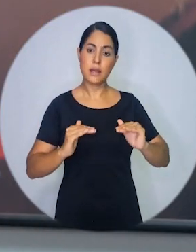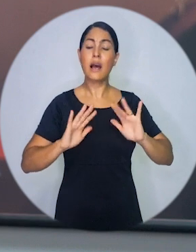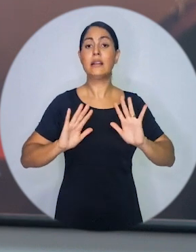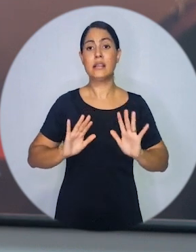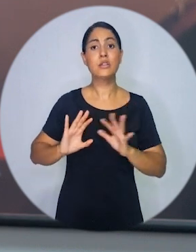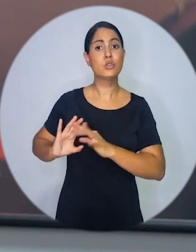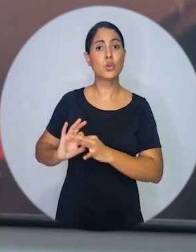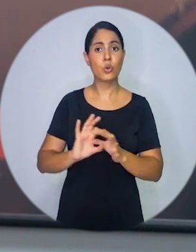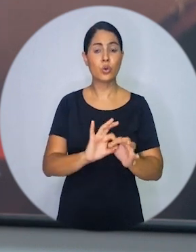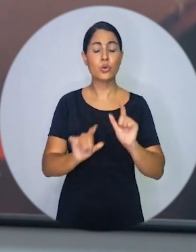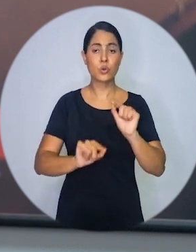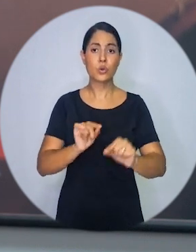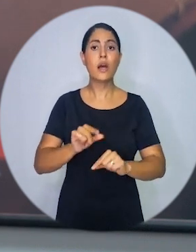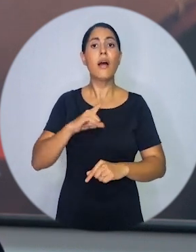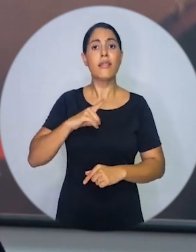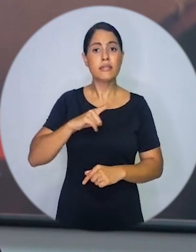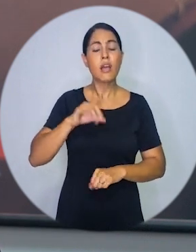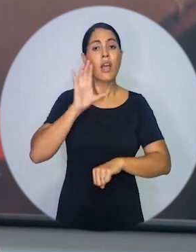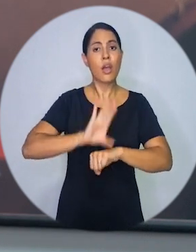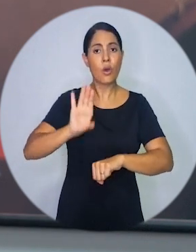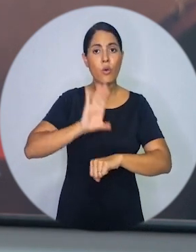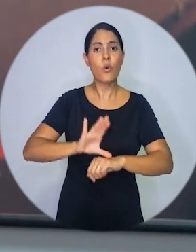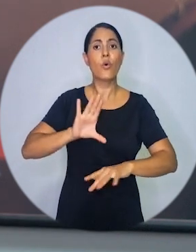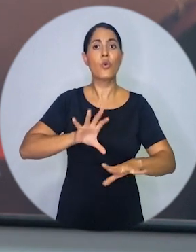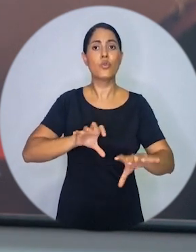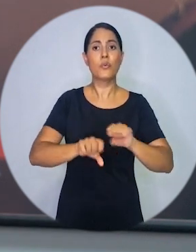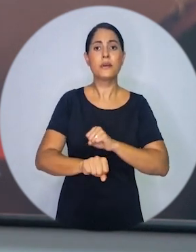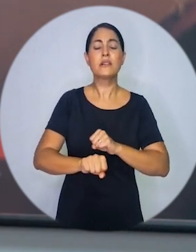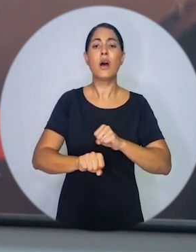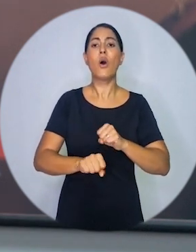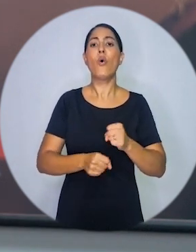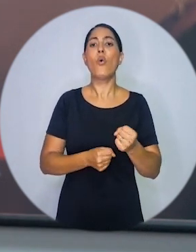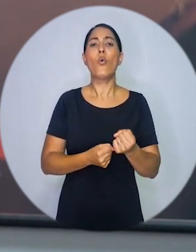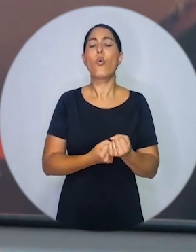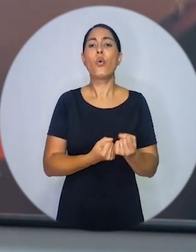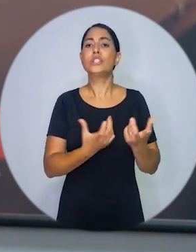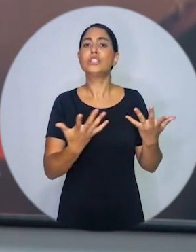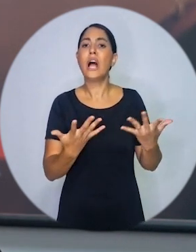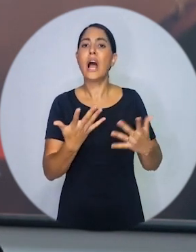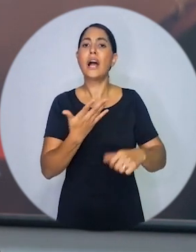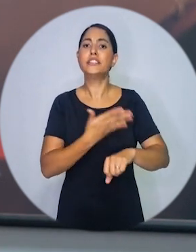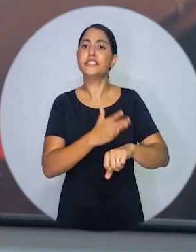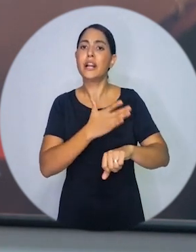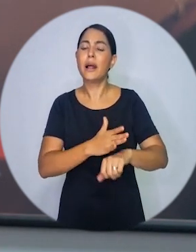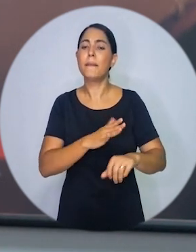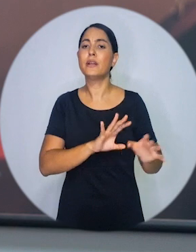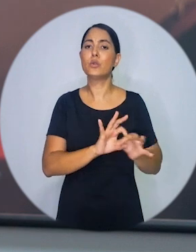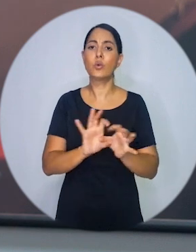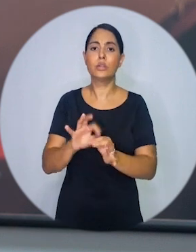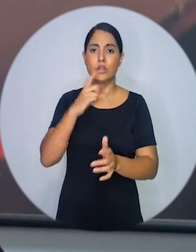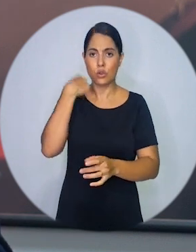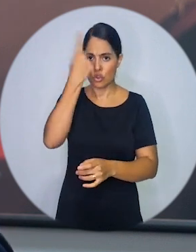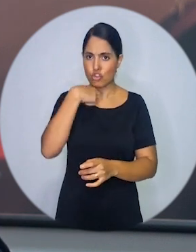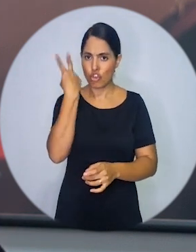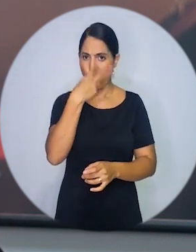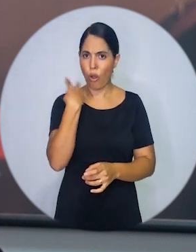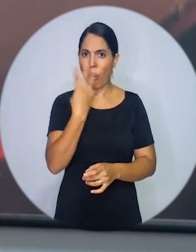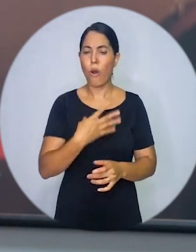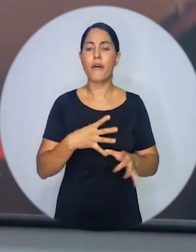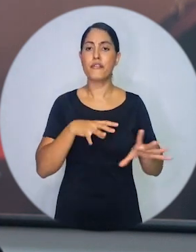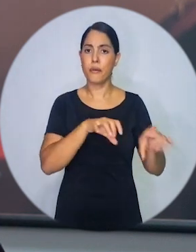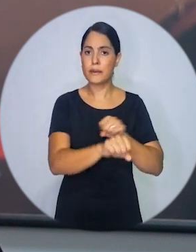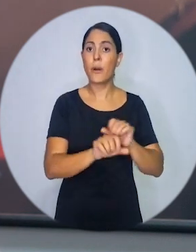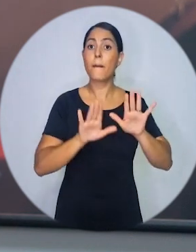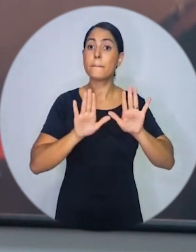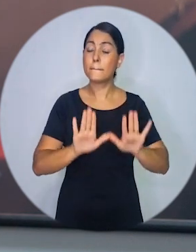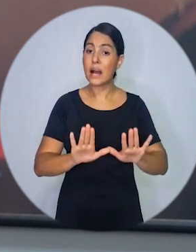nós temos um espaço que depende de cada um dos cursos de formação, o número de horas e o formato, mas este espaço